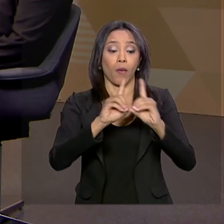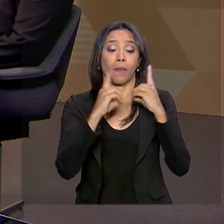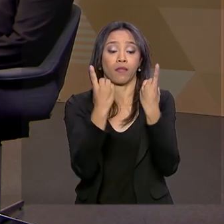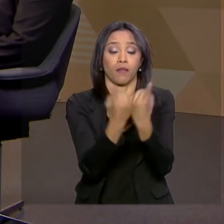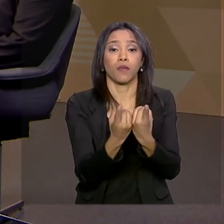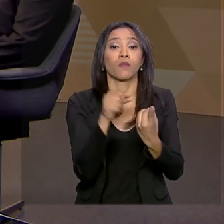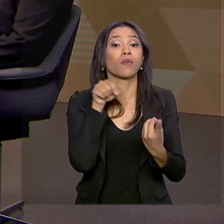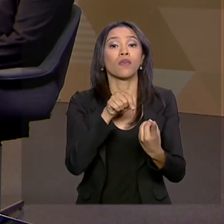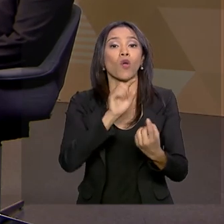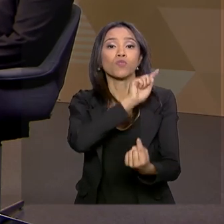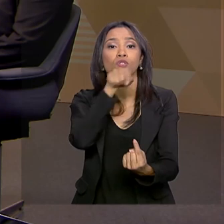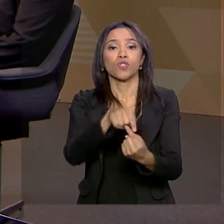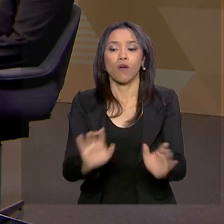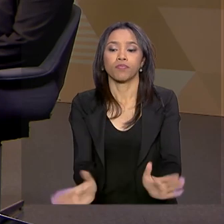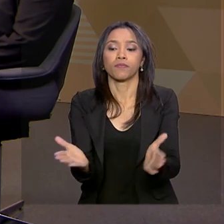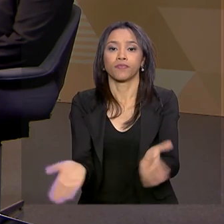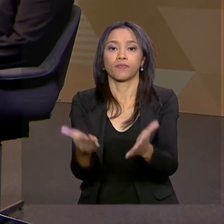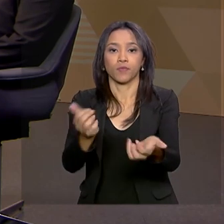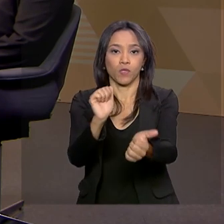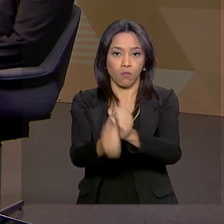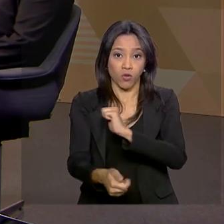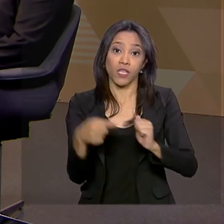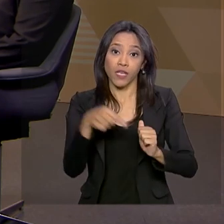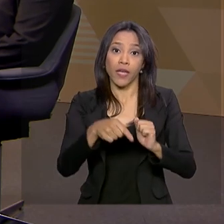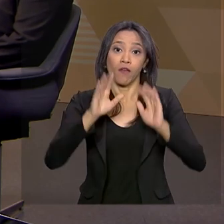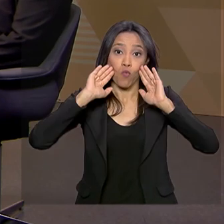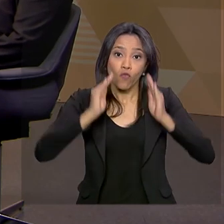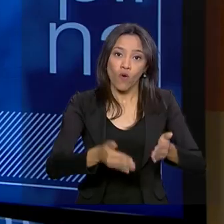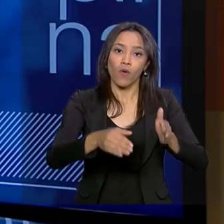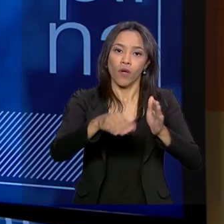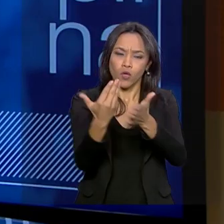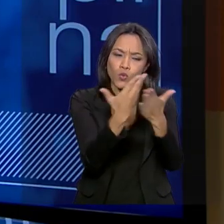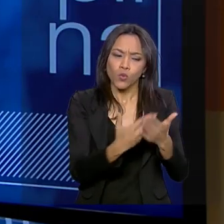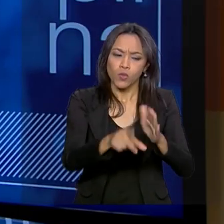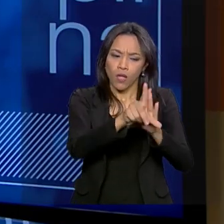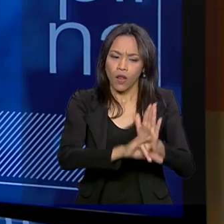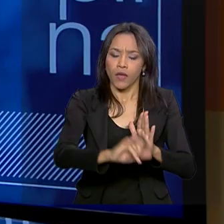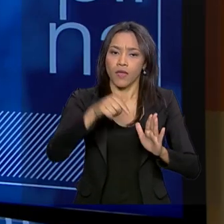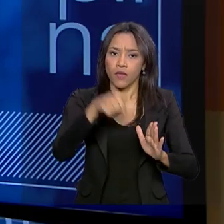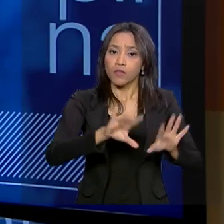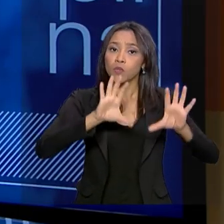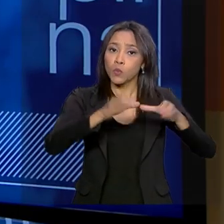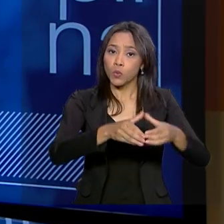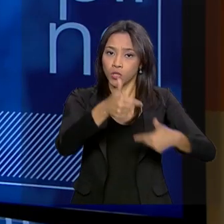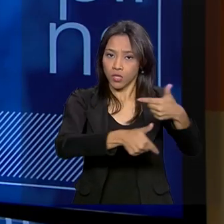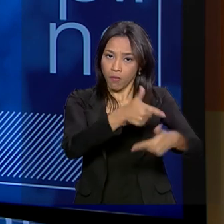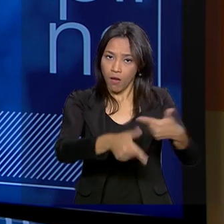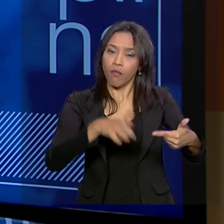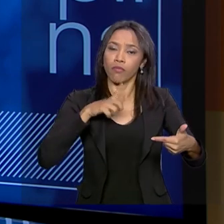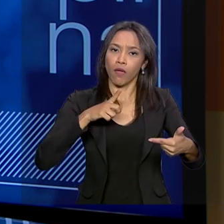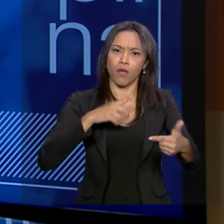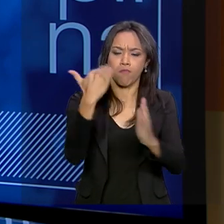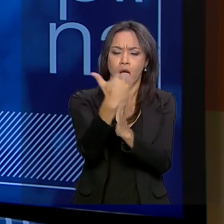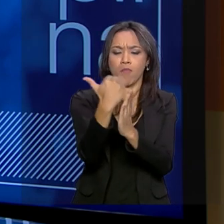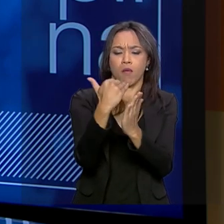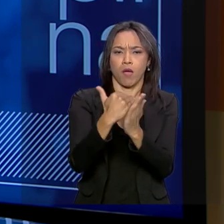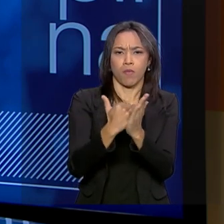esporte que cuida dessa parte da lei do incentivo ao esporte. A equipe, ela estabelece uma rotina de trabalho,